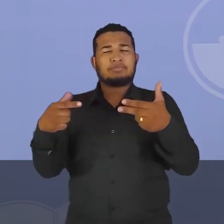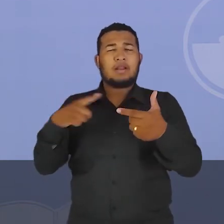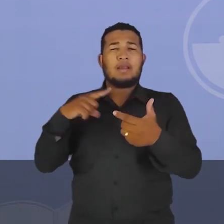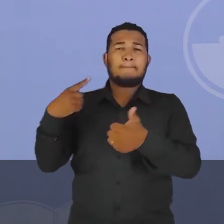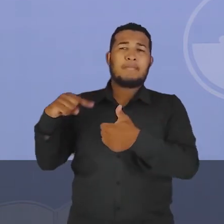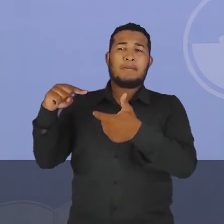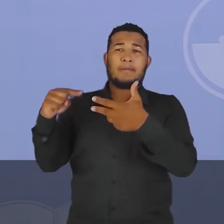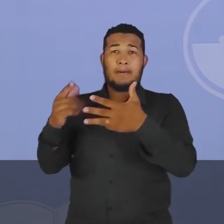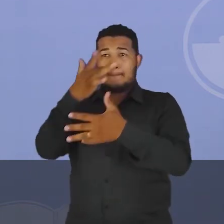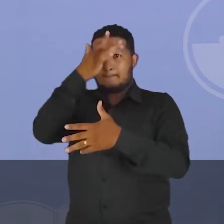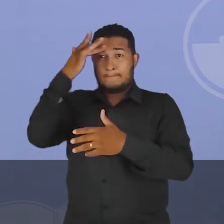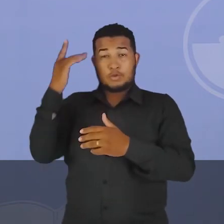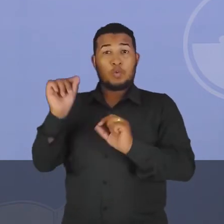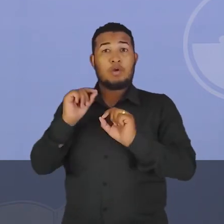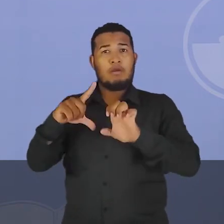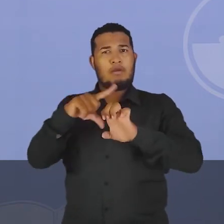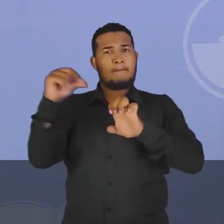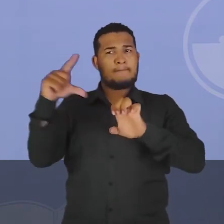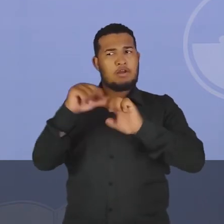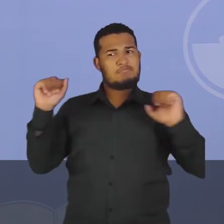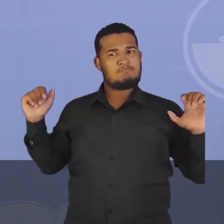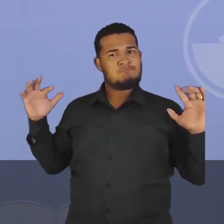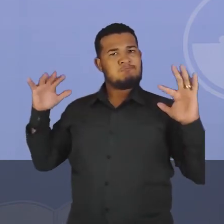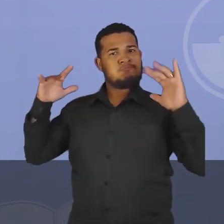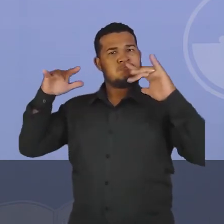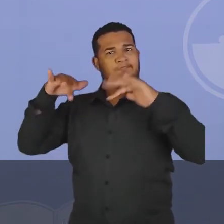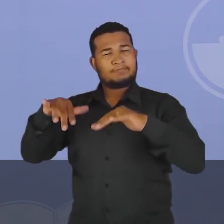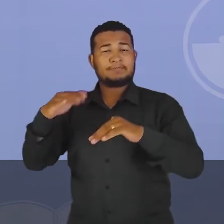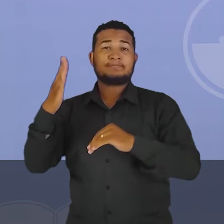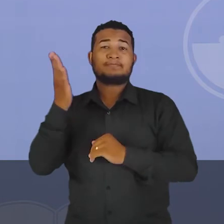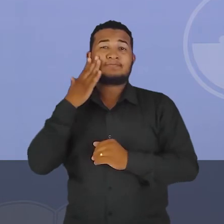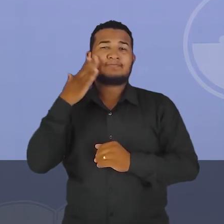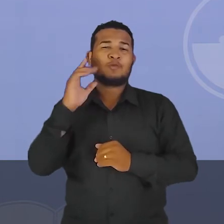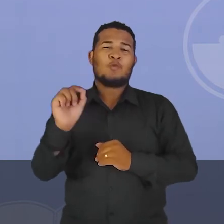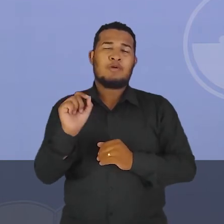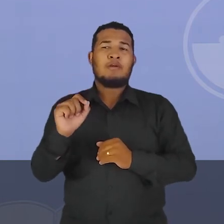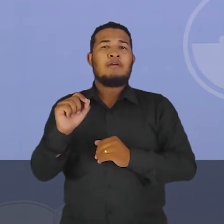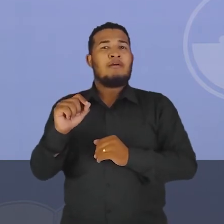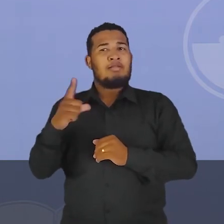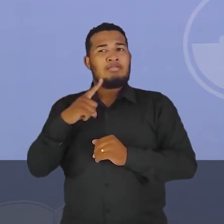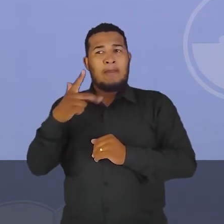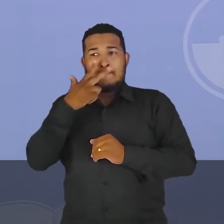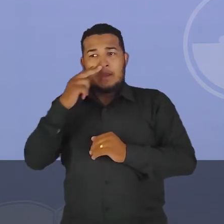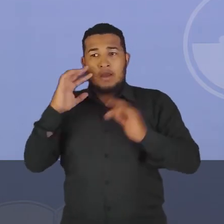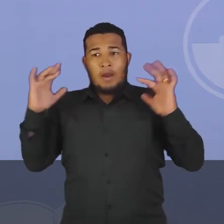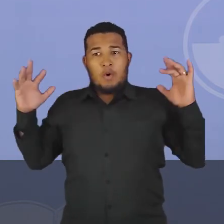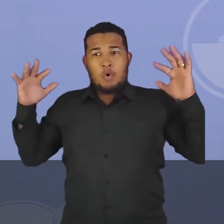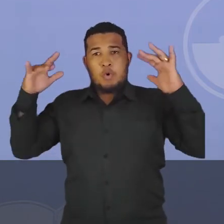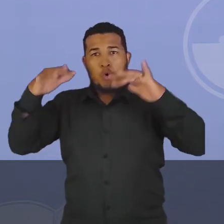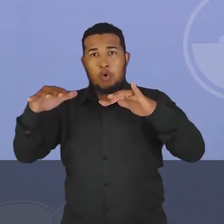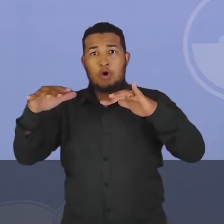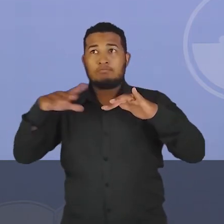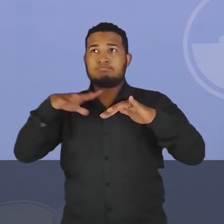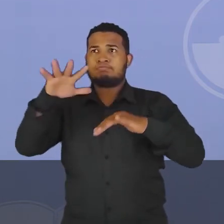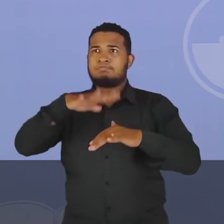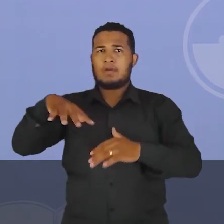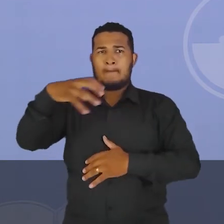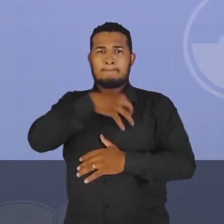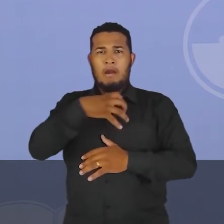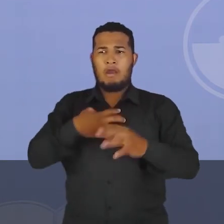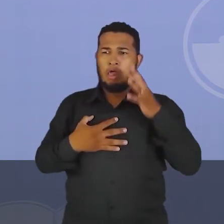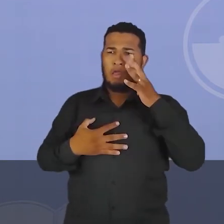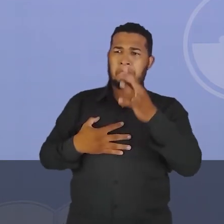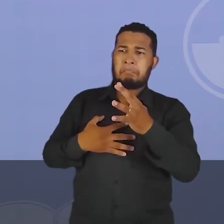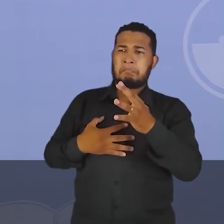muitos empreendedores, né? Obviamente que esse movimento, ele despertou a atenção de autoridades baianas. Por